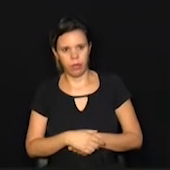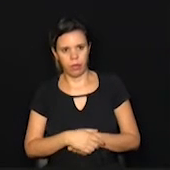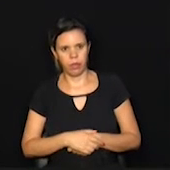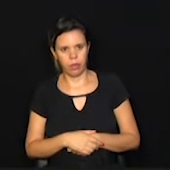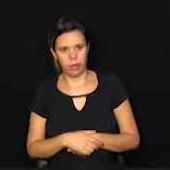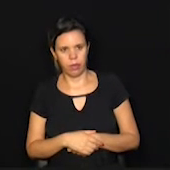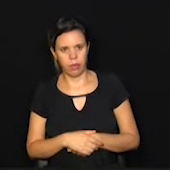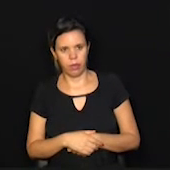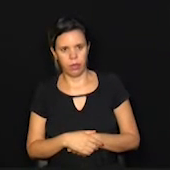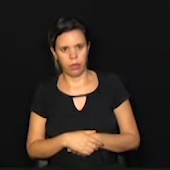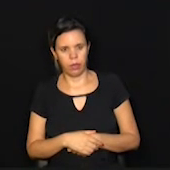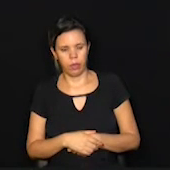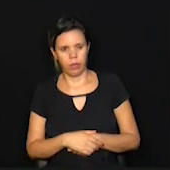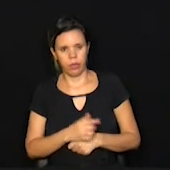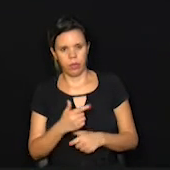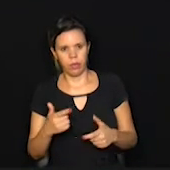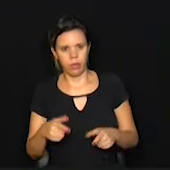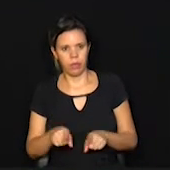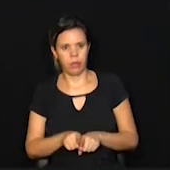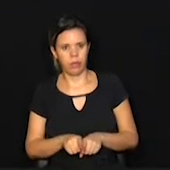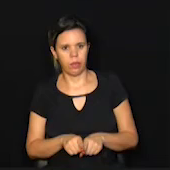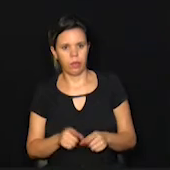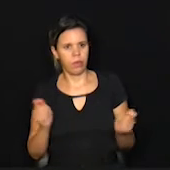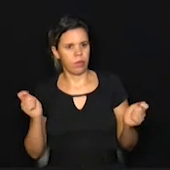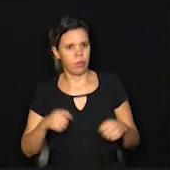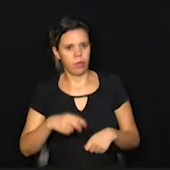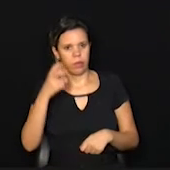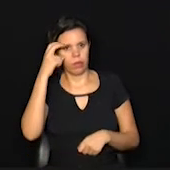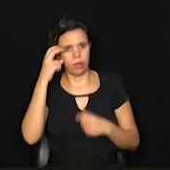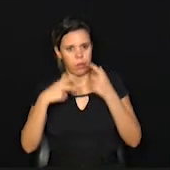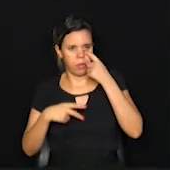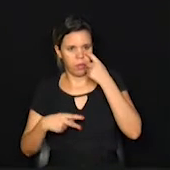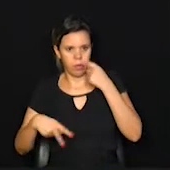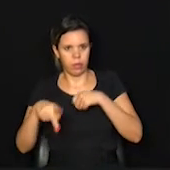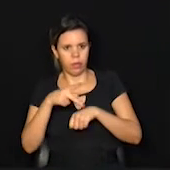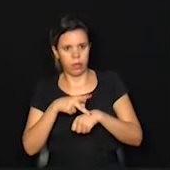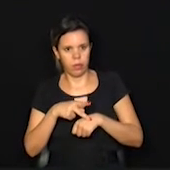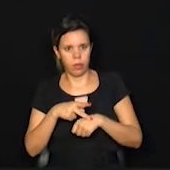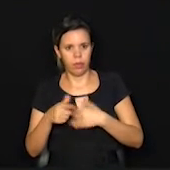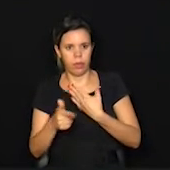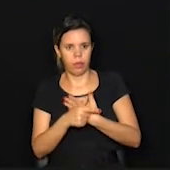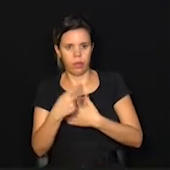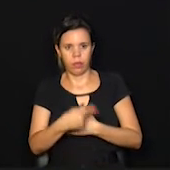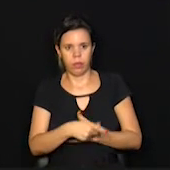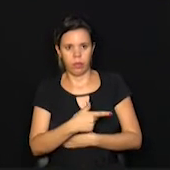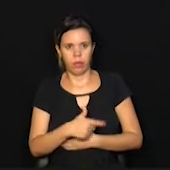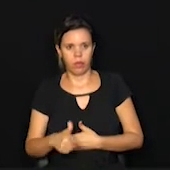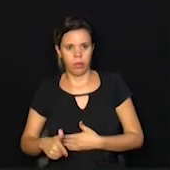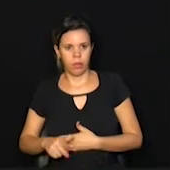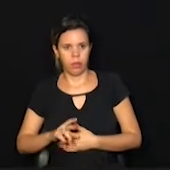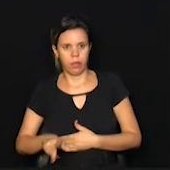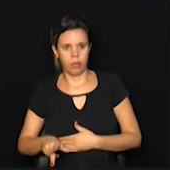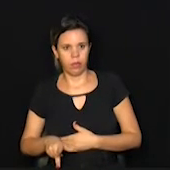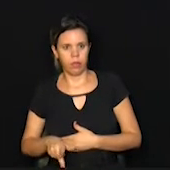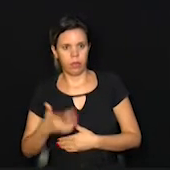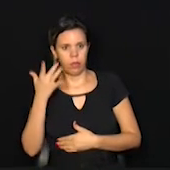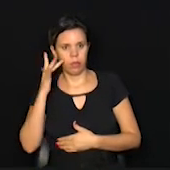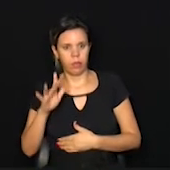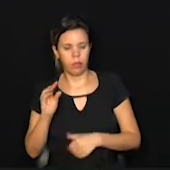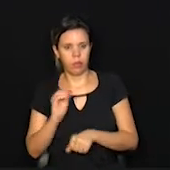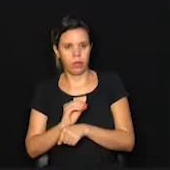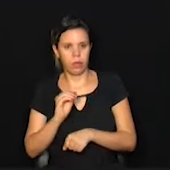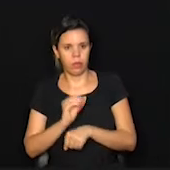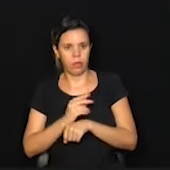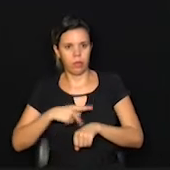as forças não Armadas não tem competência para governar o país e nem o papel delas e também não sabem